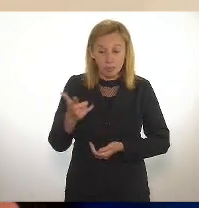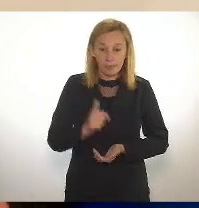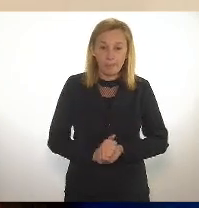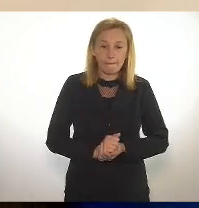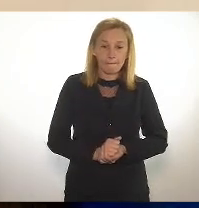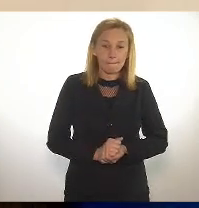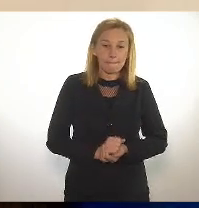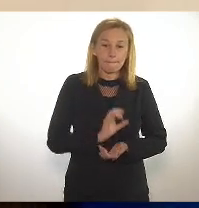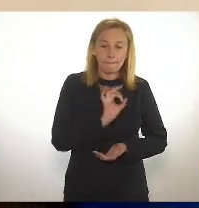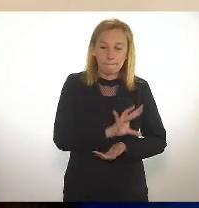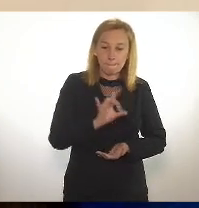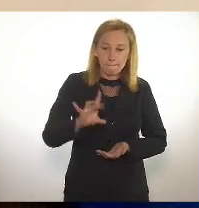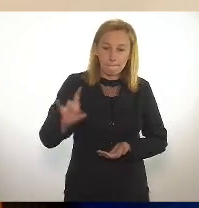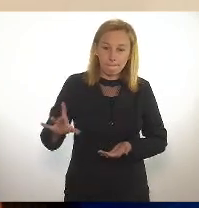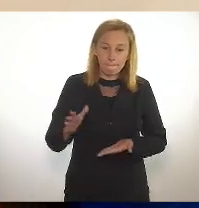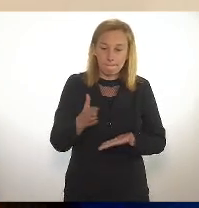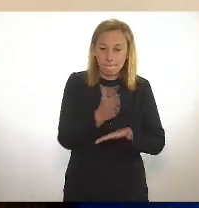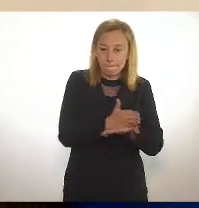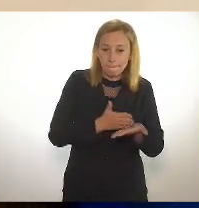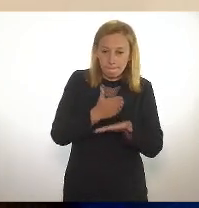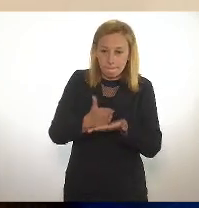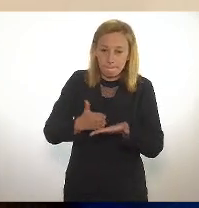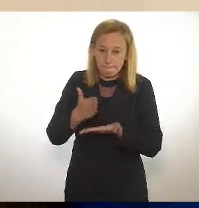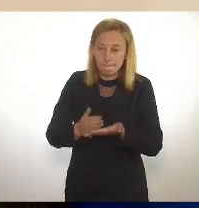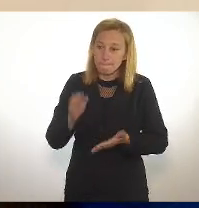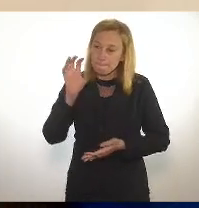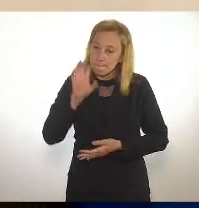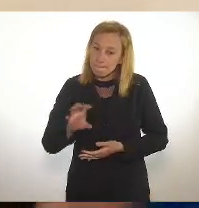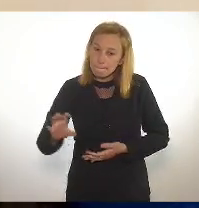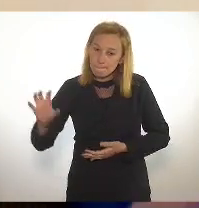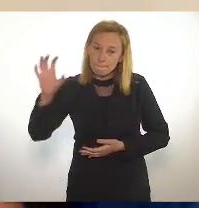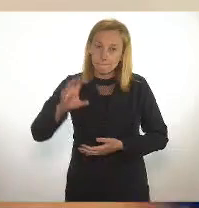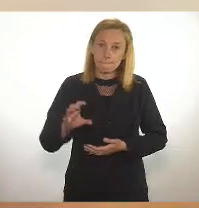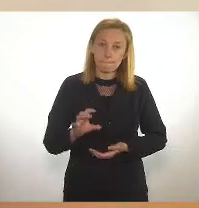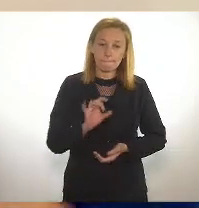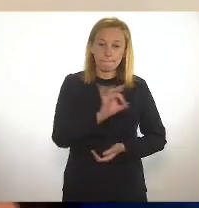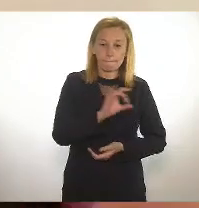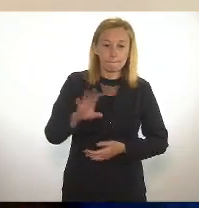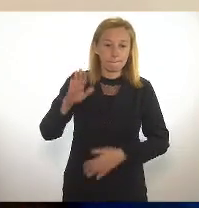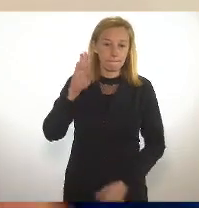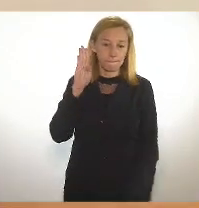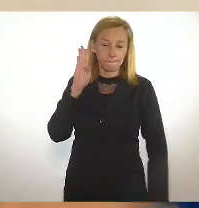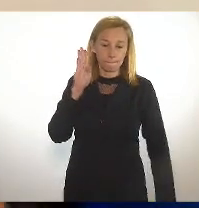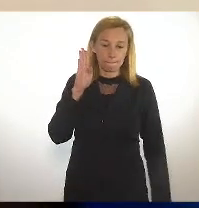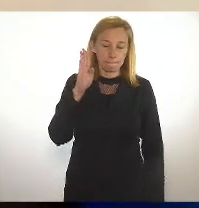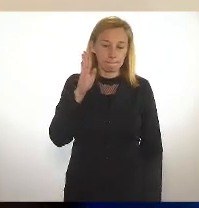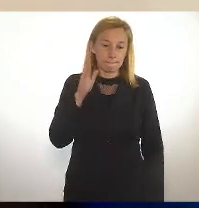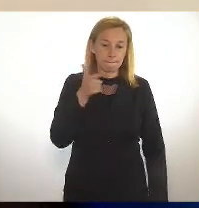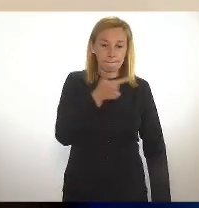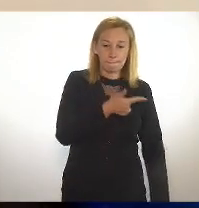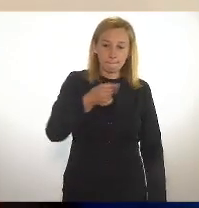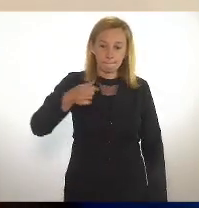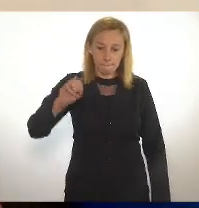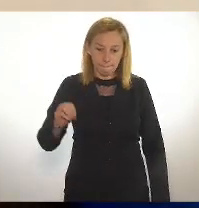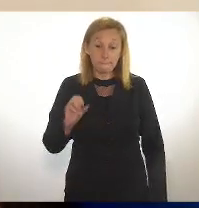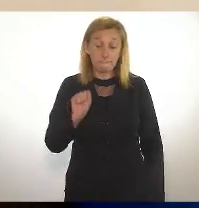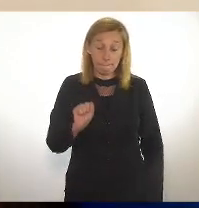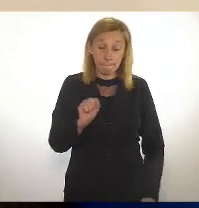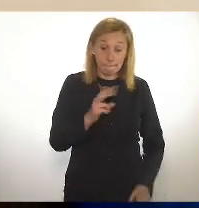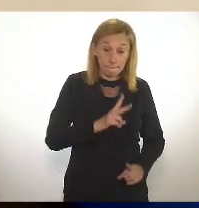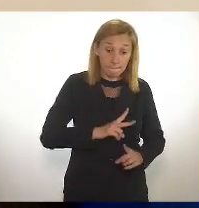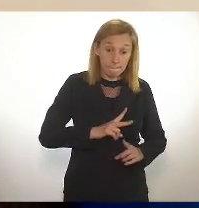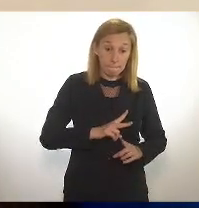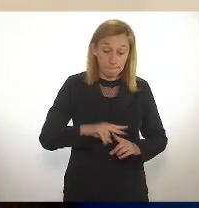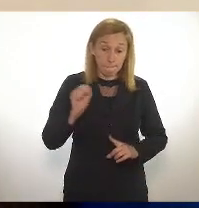cada um dividido entre os delegados, cada candidato, se passar de 270, a partir de 270 pode ser eleito. Mas